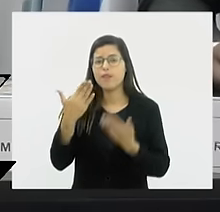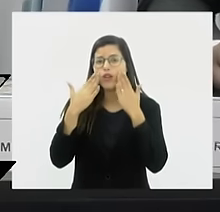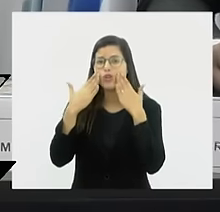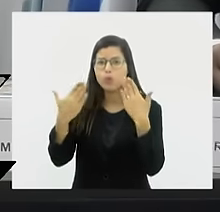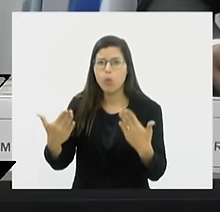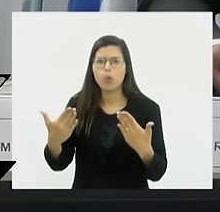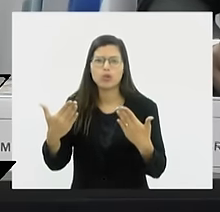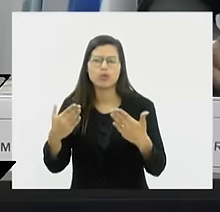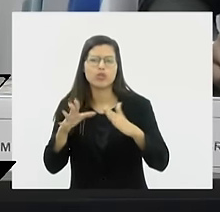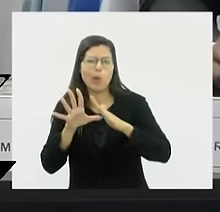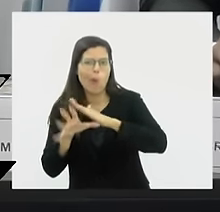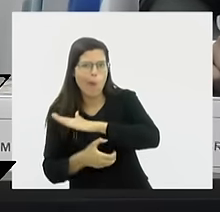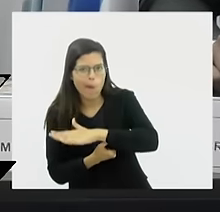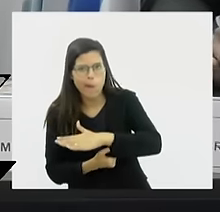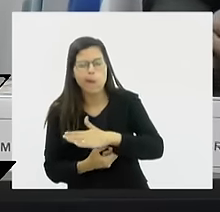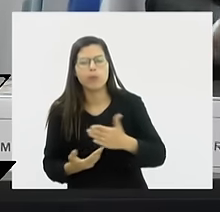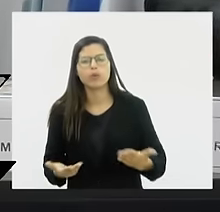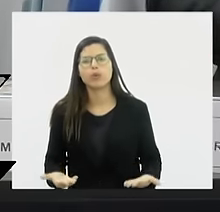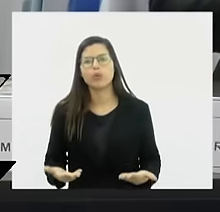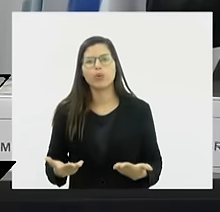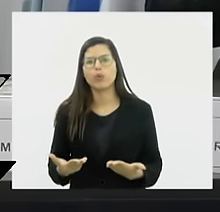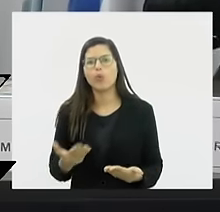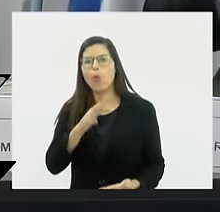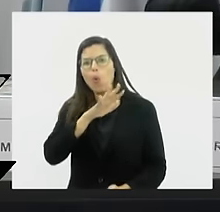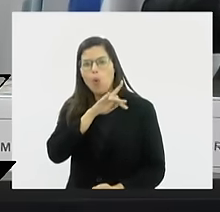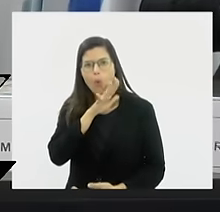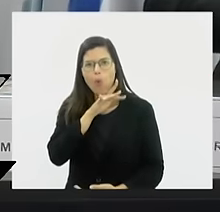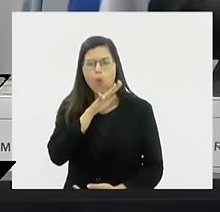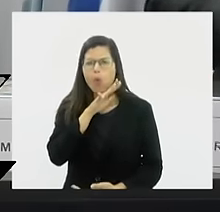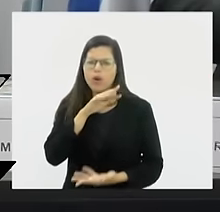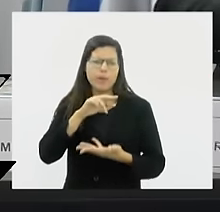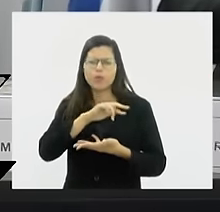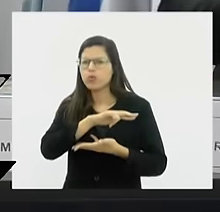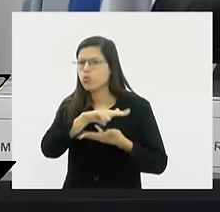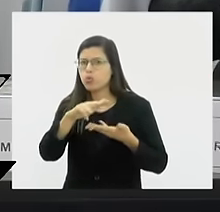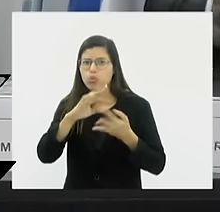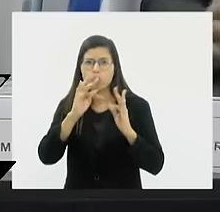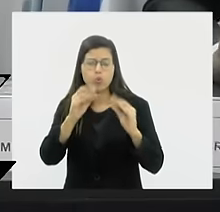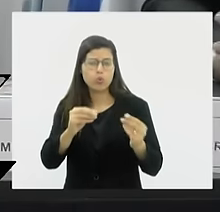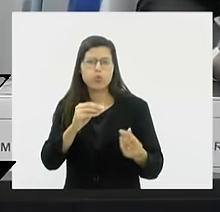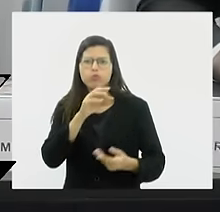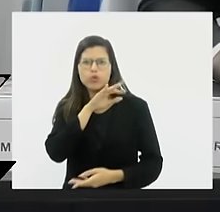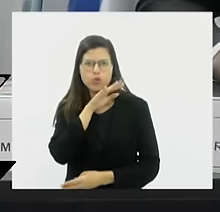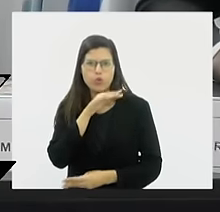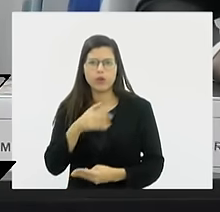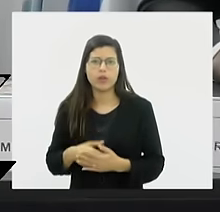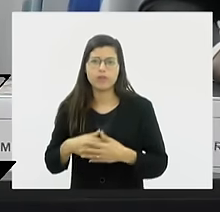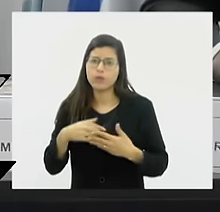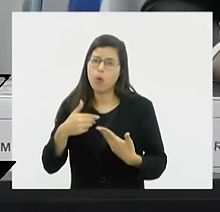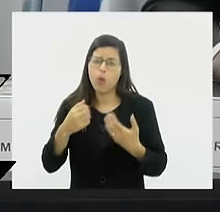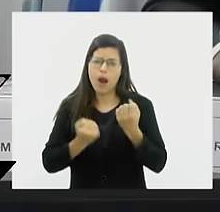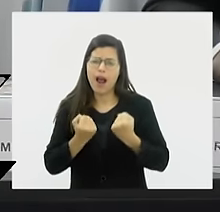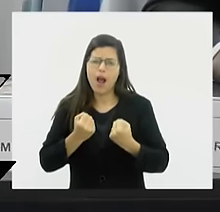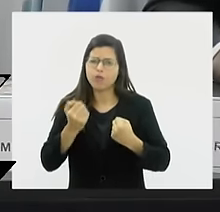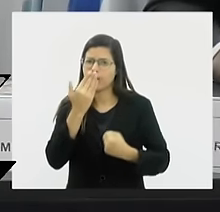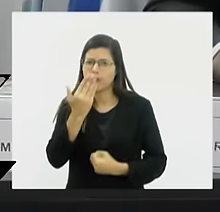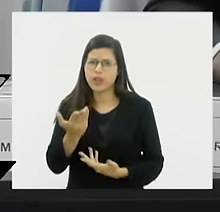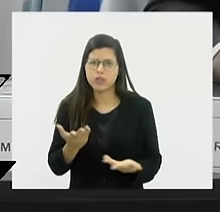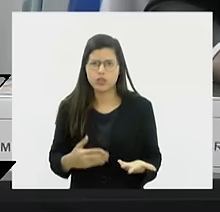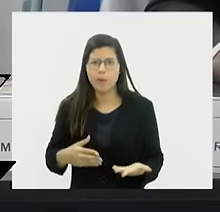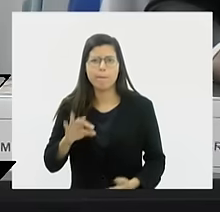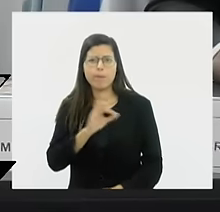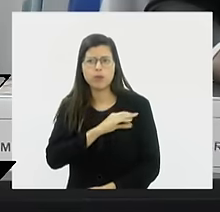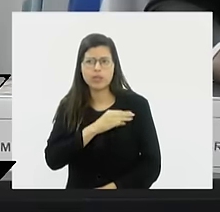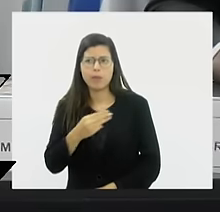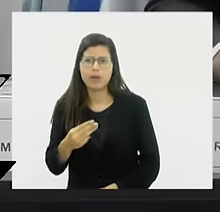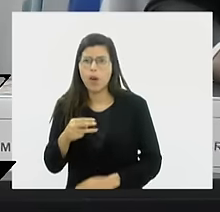ser corrupto, de ser hostil, de ser tudo de ruim. Qual é o carro que está de frente? É a Polícia Militar. Por isso que cada vez